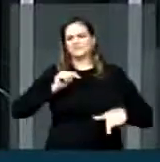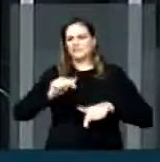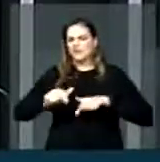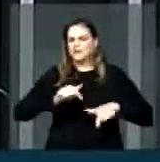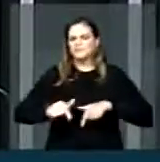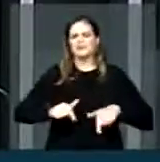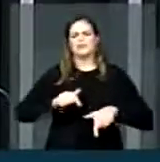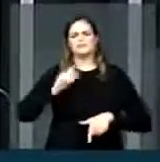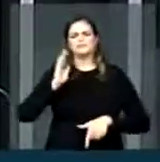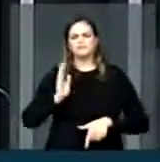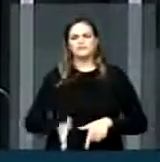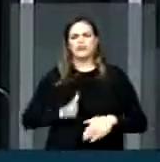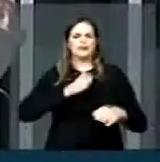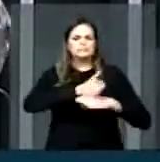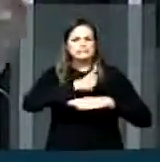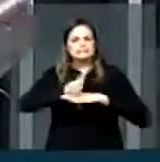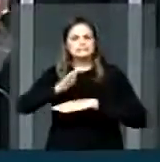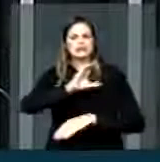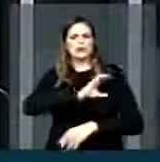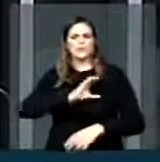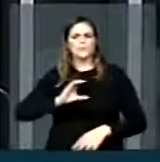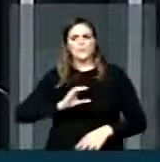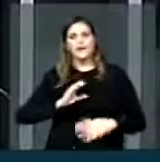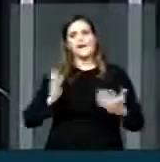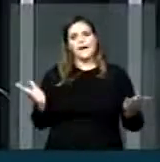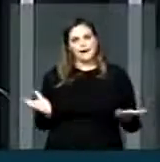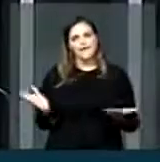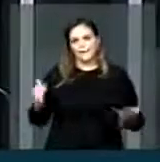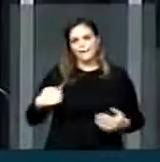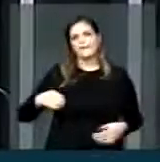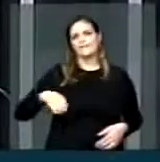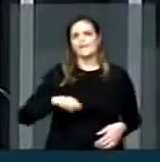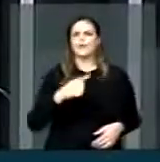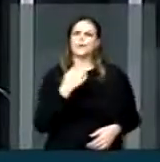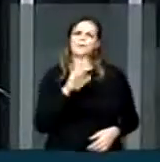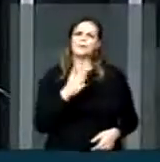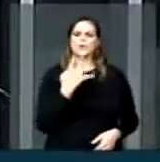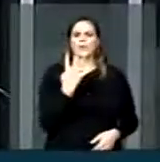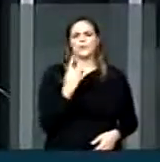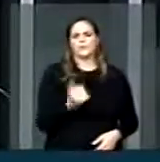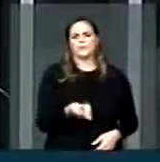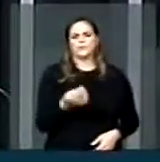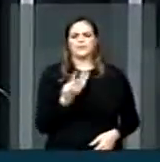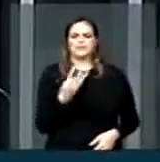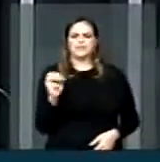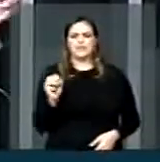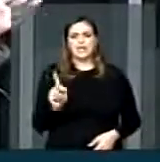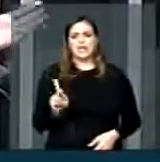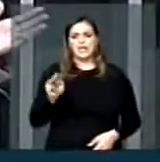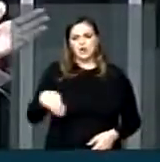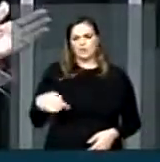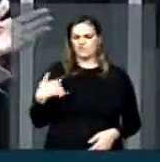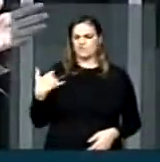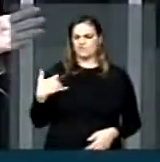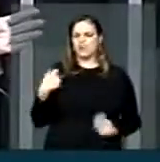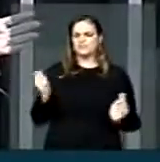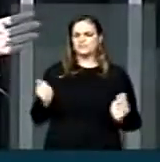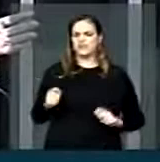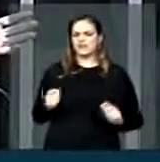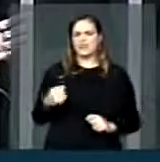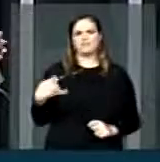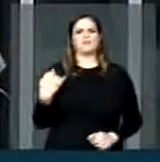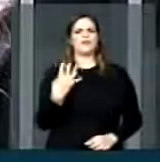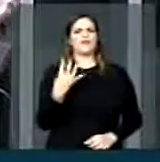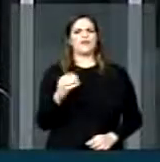nas comissões, e devo fazer, são 4.000 e poucos quilômetros. A minha idade ainda está boa para fazer isso, 40